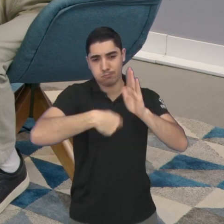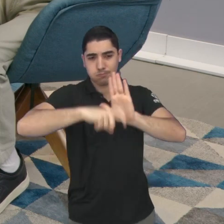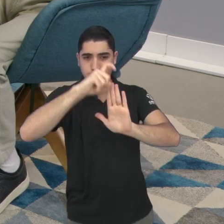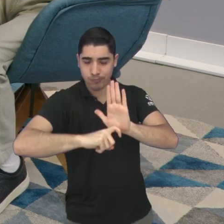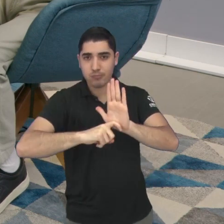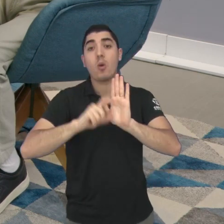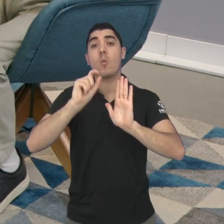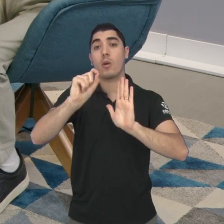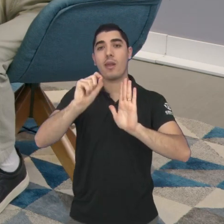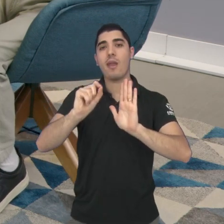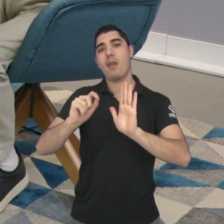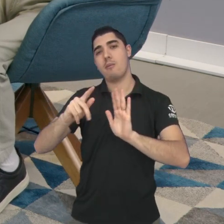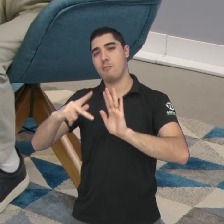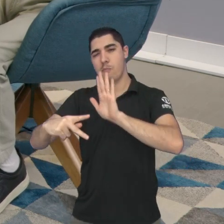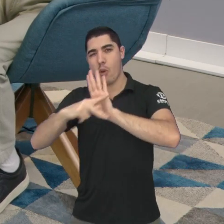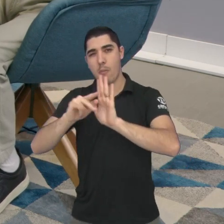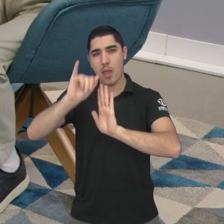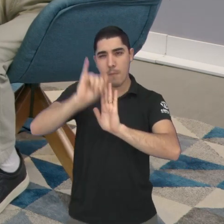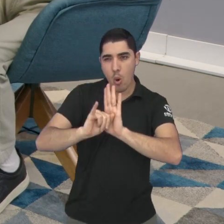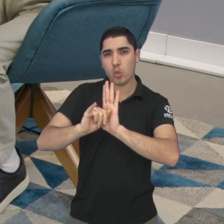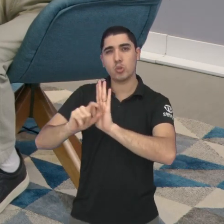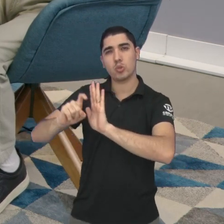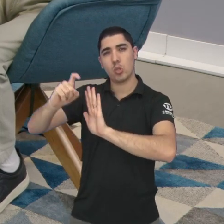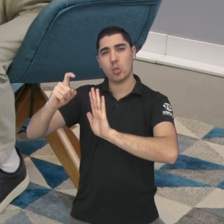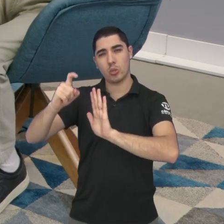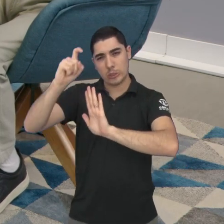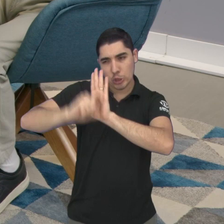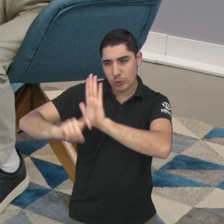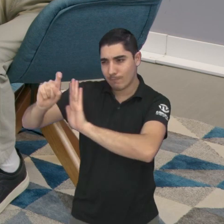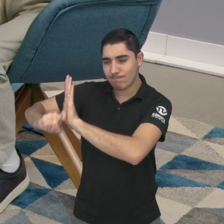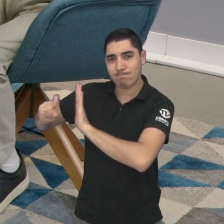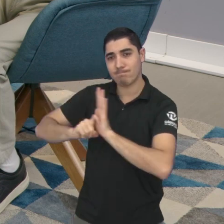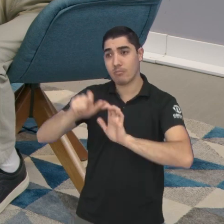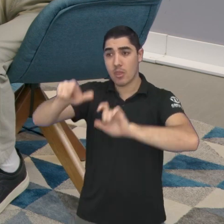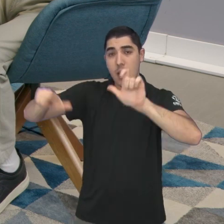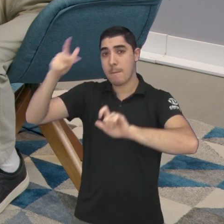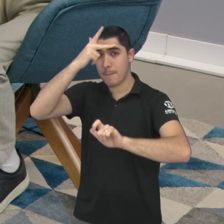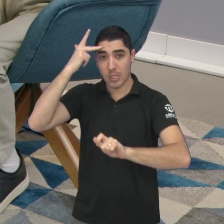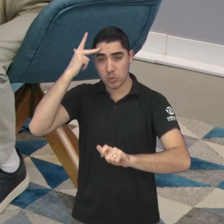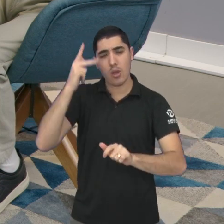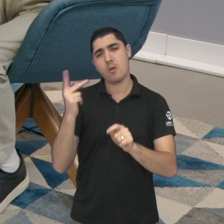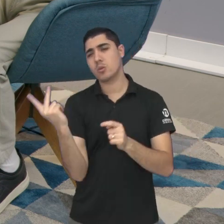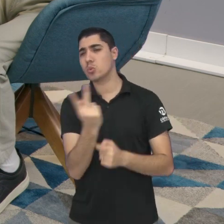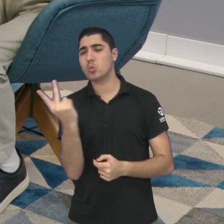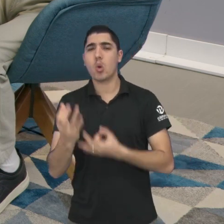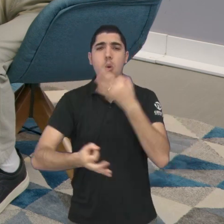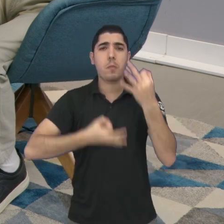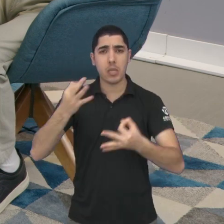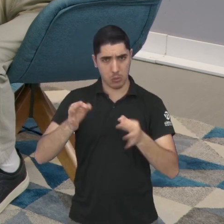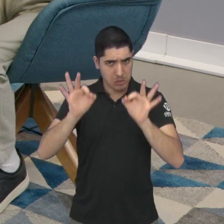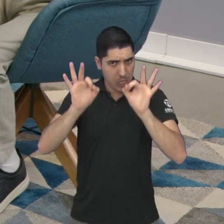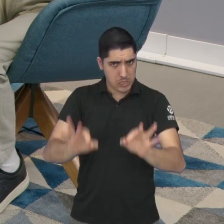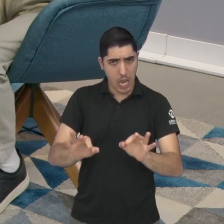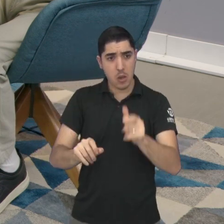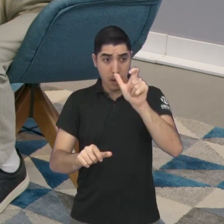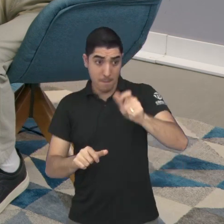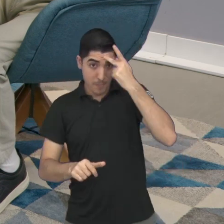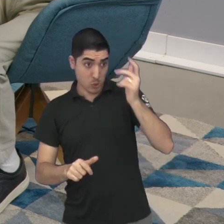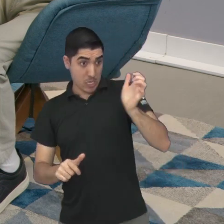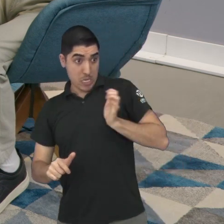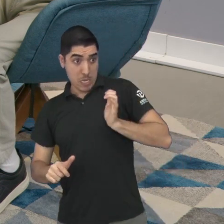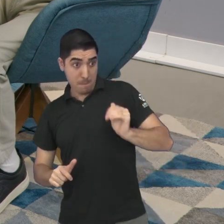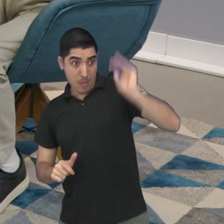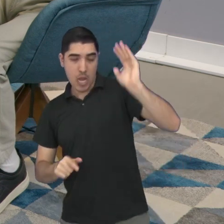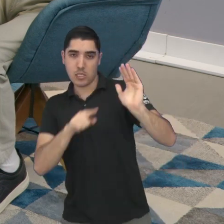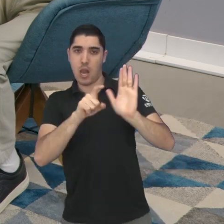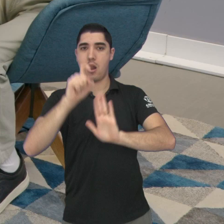a famosa taxação das grandes fortunas. Como que vocês avaliam? Vocês acham que na prática é sim uma maneira de